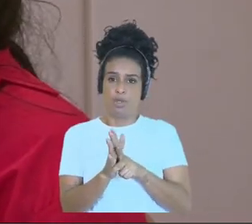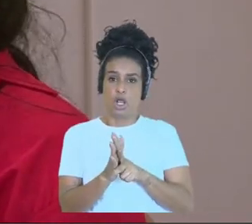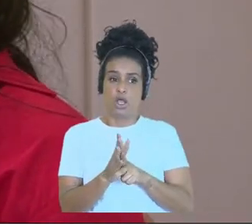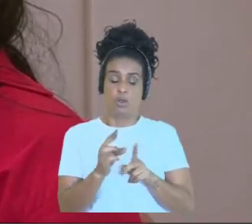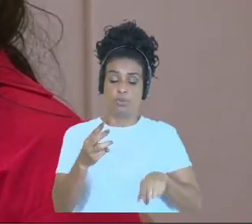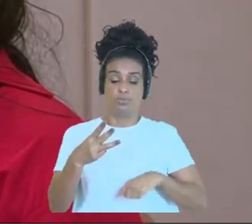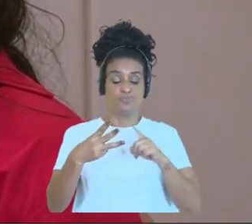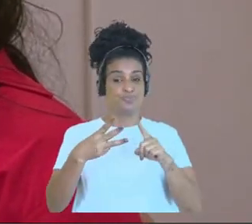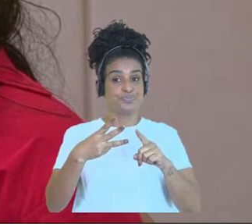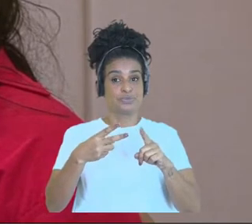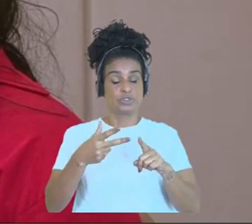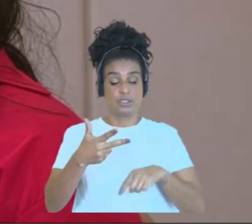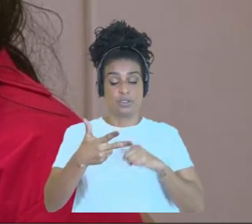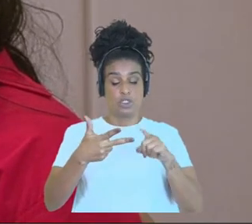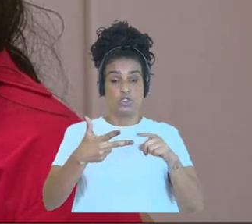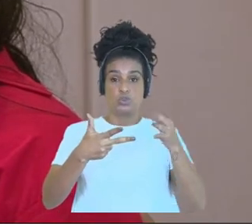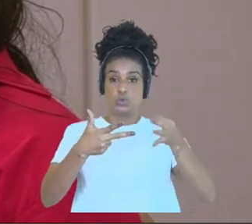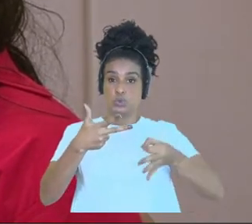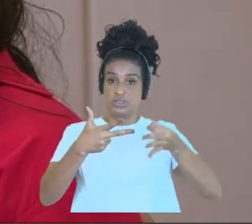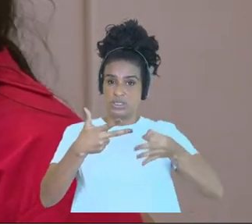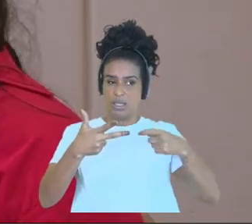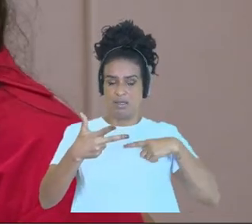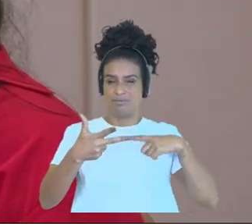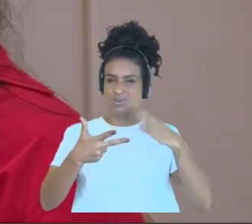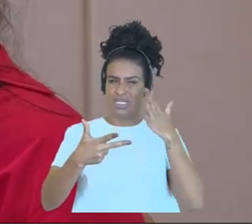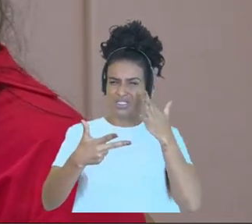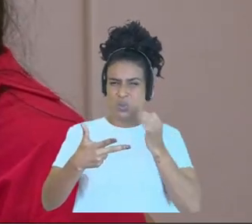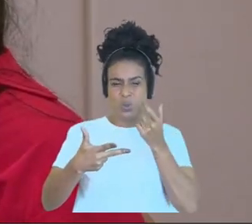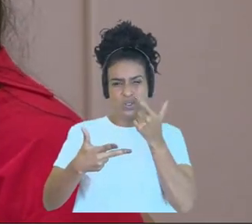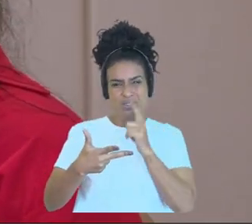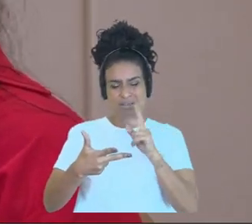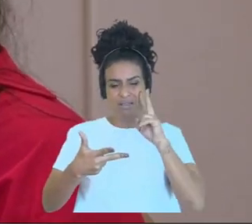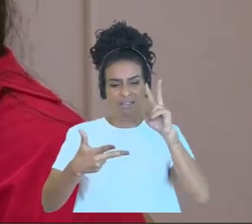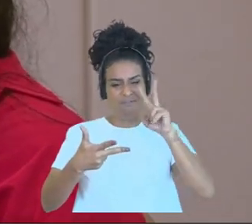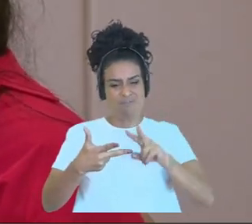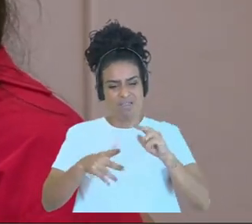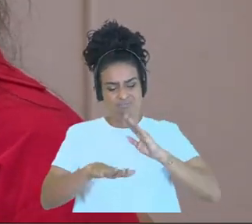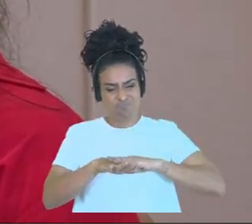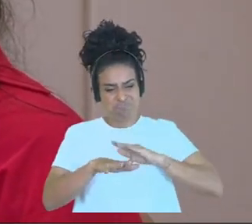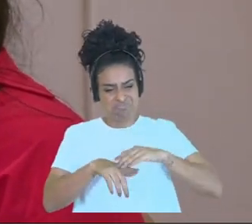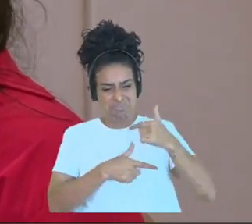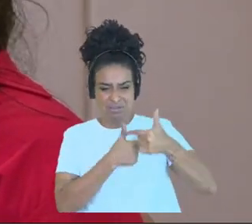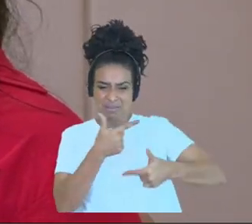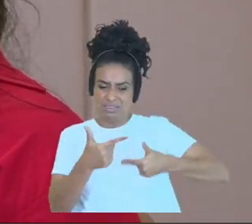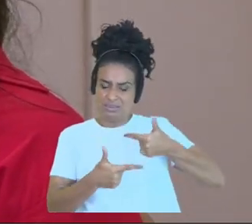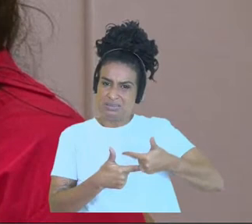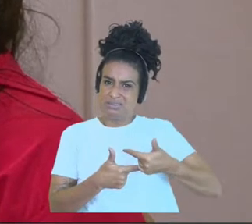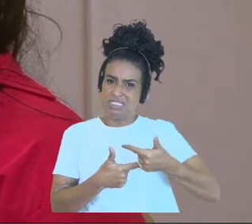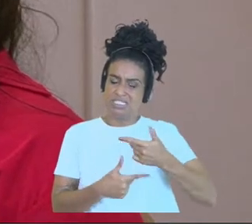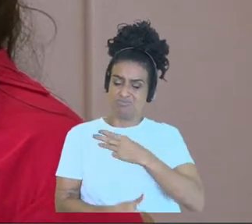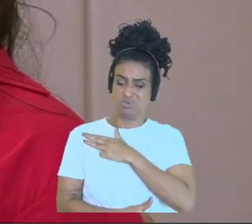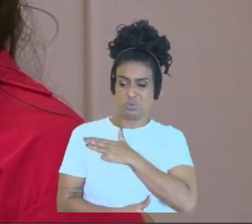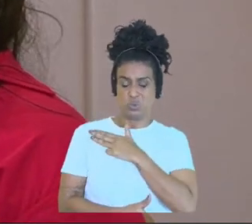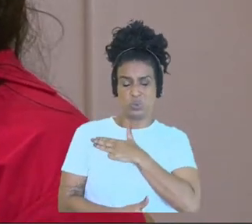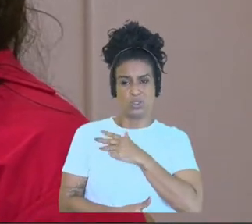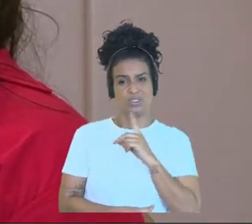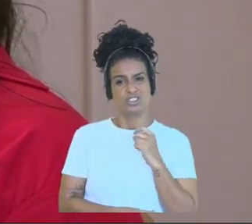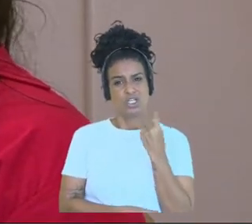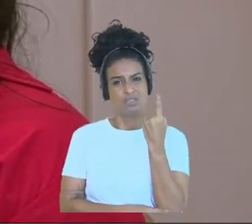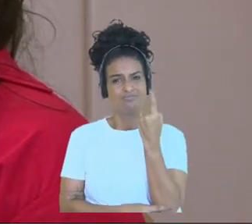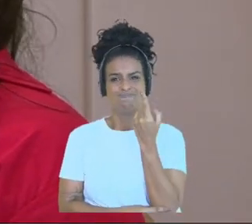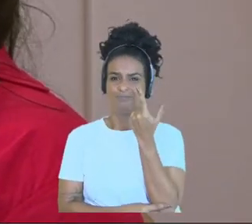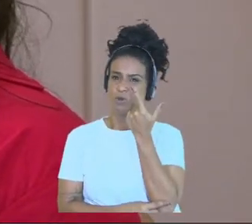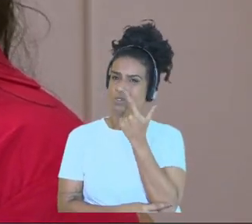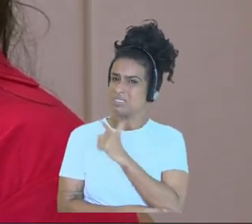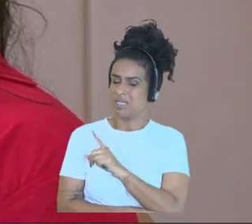não sei se eu vejo o Lula conseguindo fazer isso sozinho, eu não sei se eu vejo qualquer chefe do executivo sozinho levando